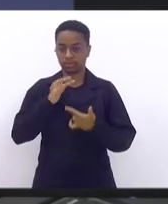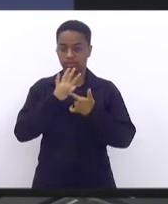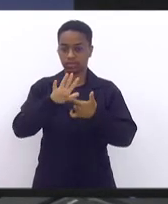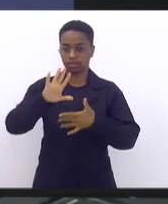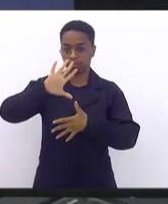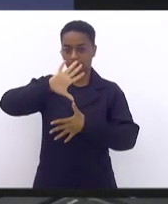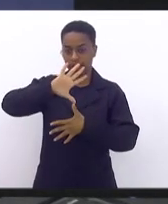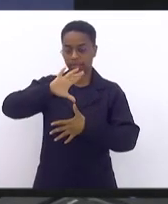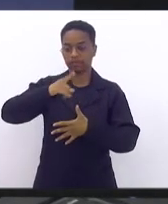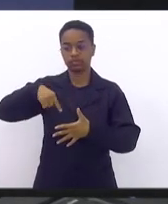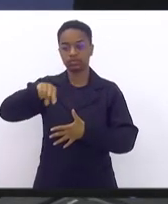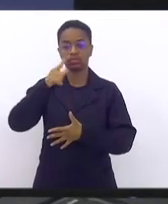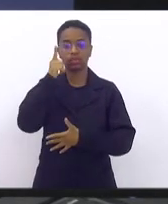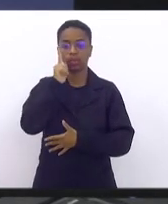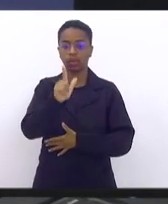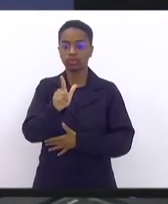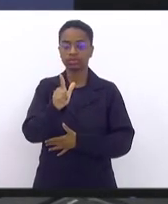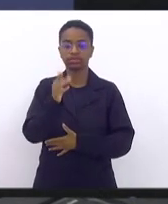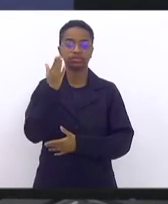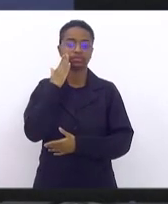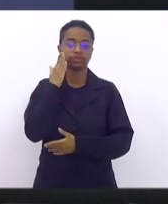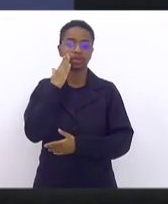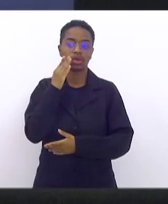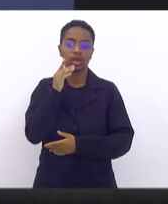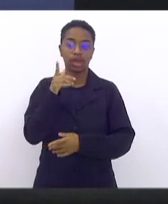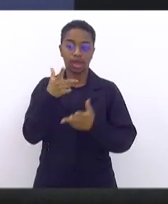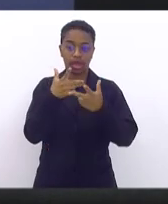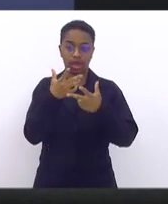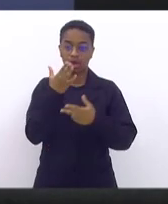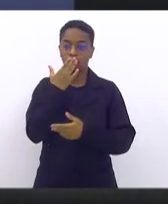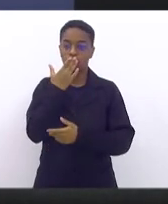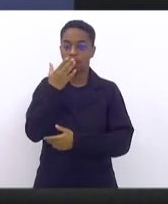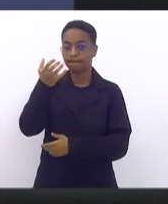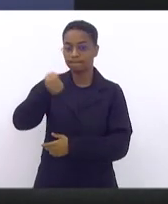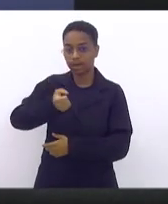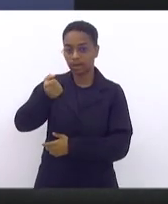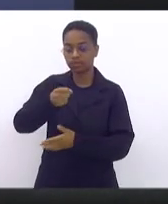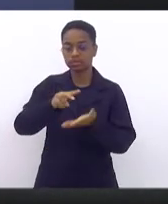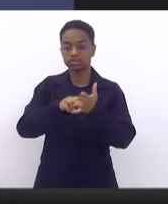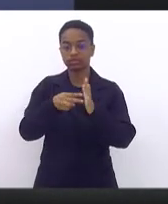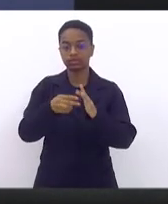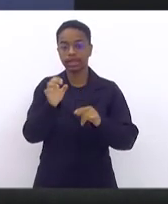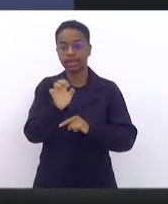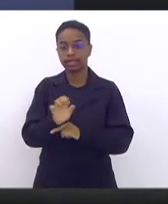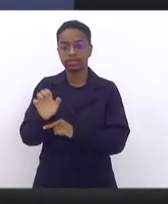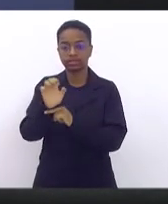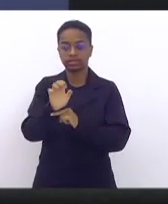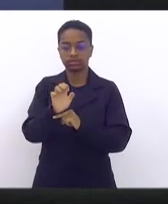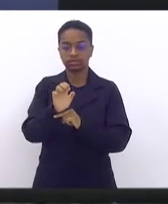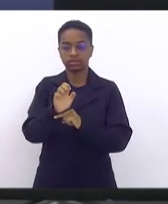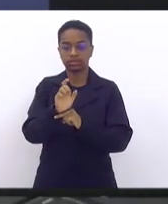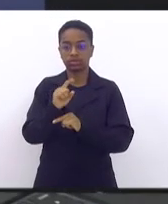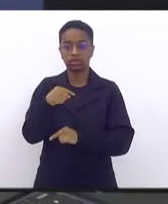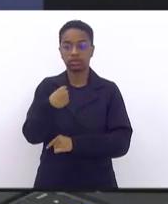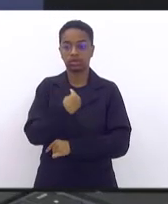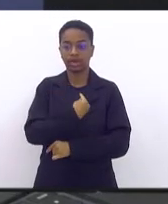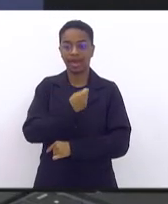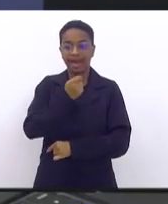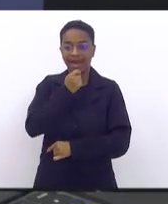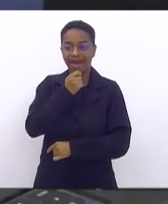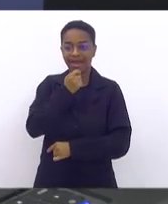para vocês terem ideia. O que está em branco são os estados onde nós ainda